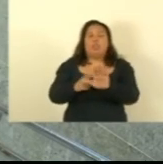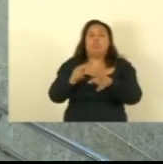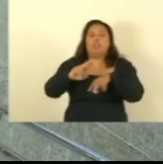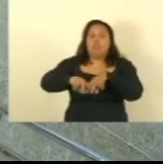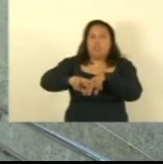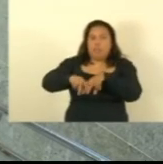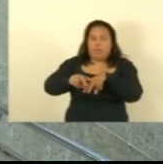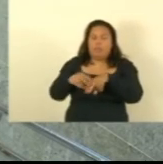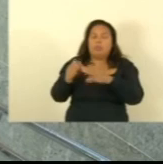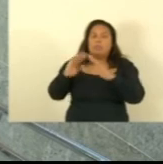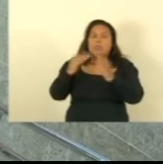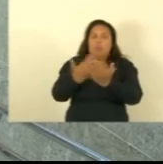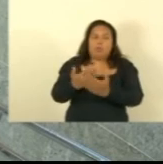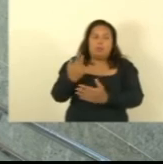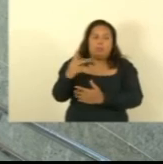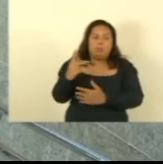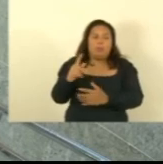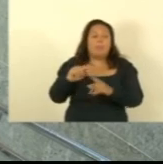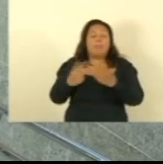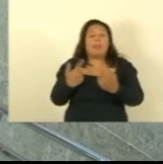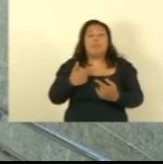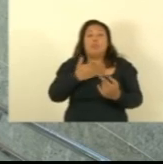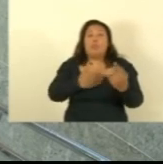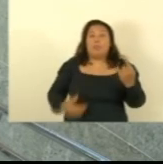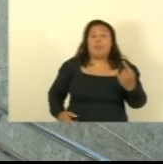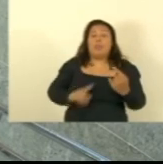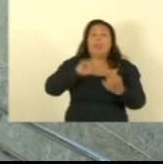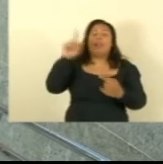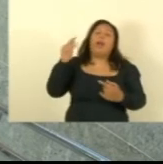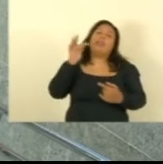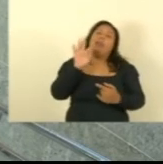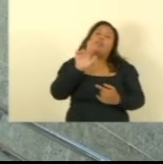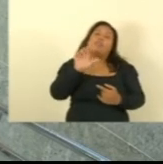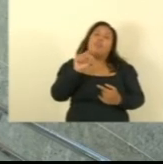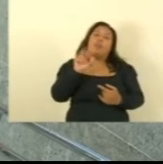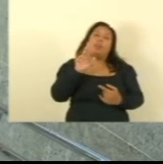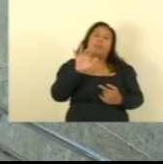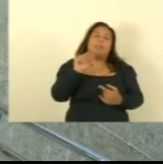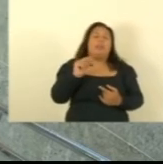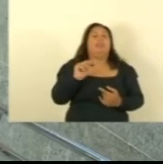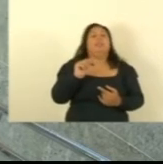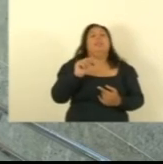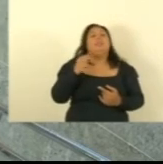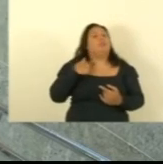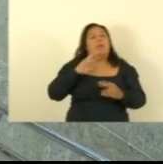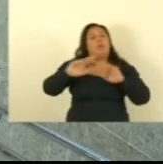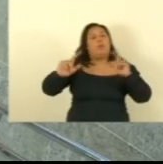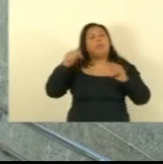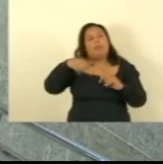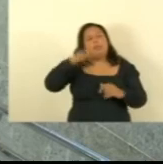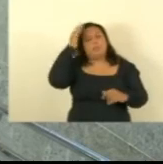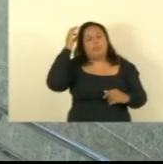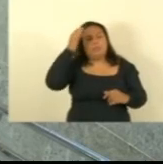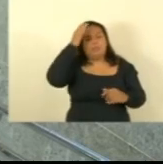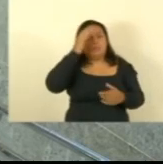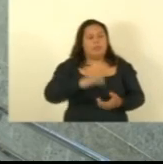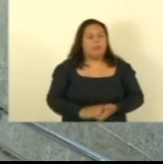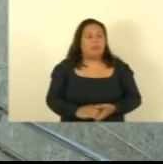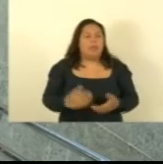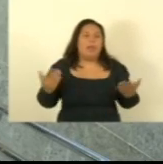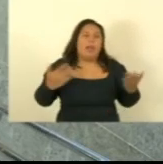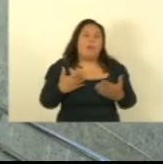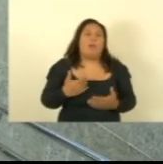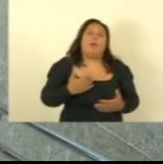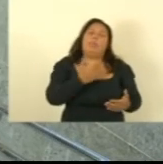é o governador da Flórida, Ron DeSantis. Infelizmente não é o governador do Espírito Santo. Com a palavra o